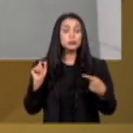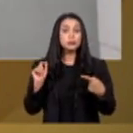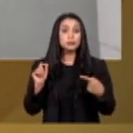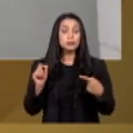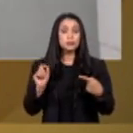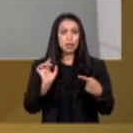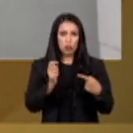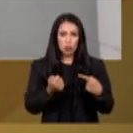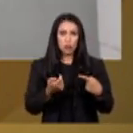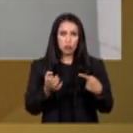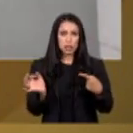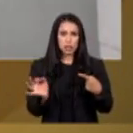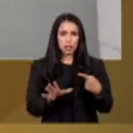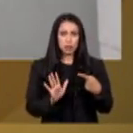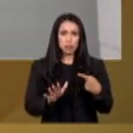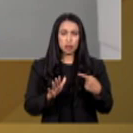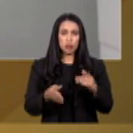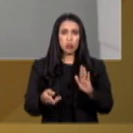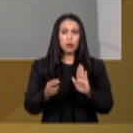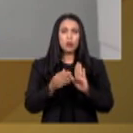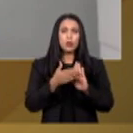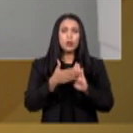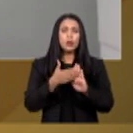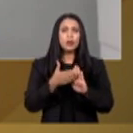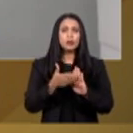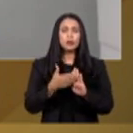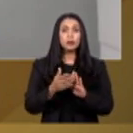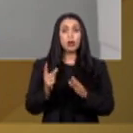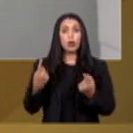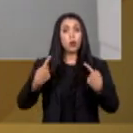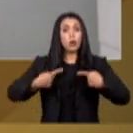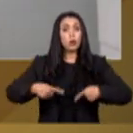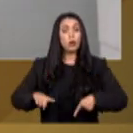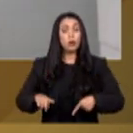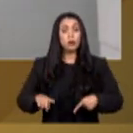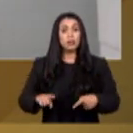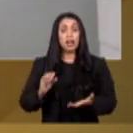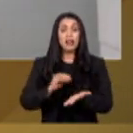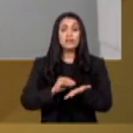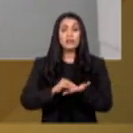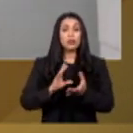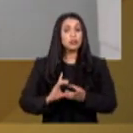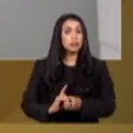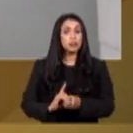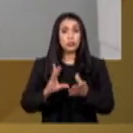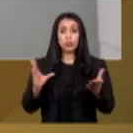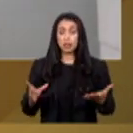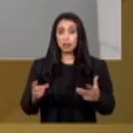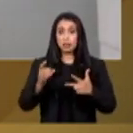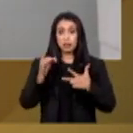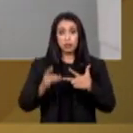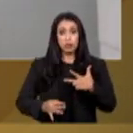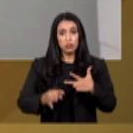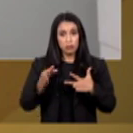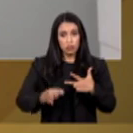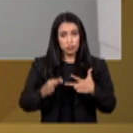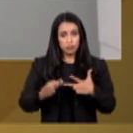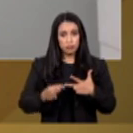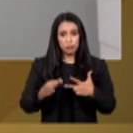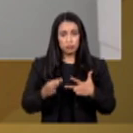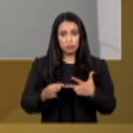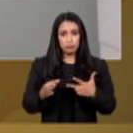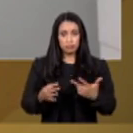lenços e caminhão já portugal uma nota conta democratização uma mesa de tiara em letivo